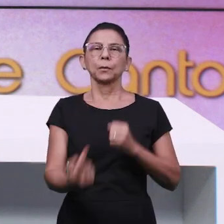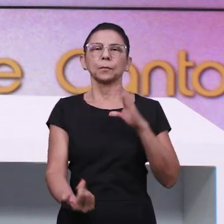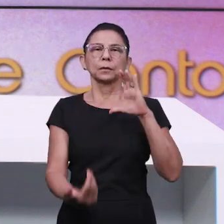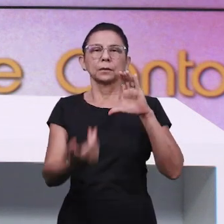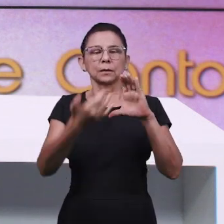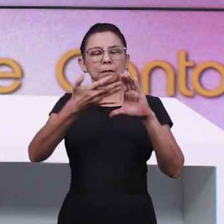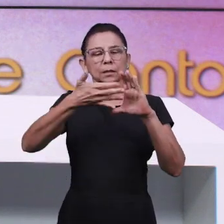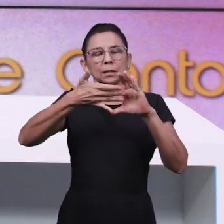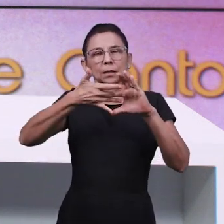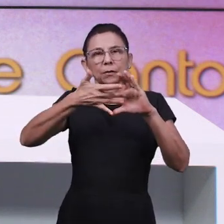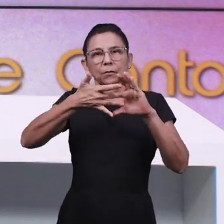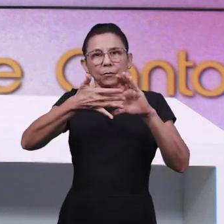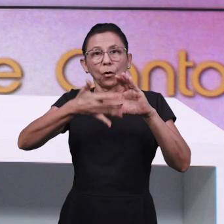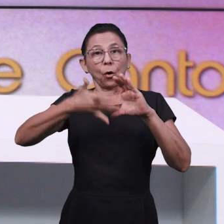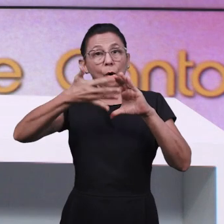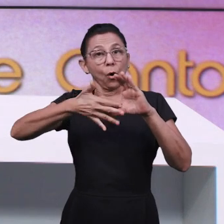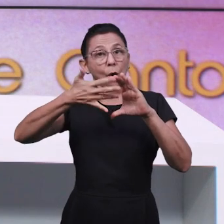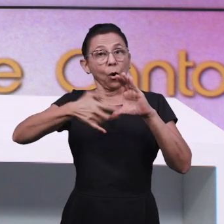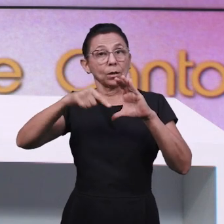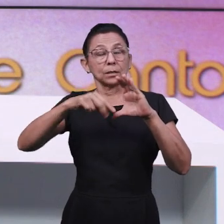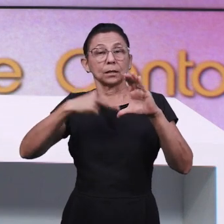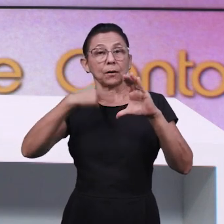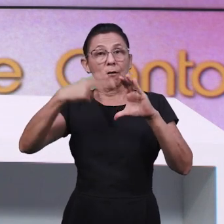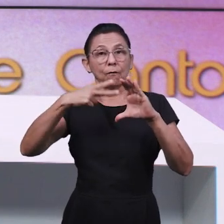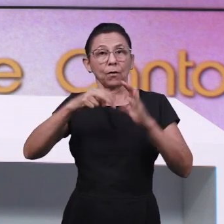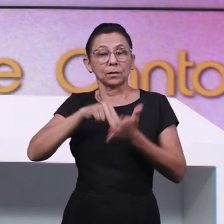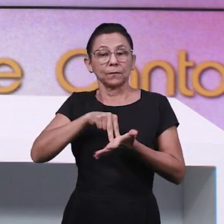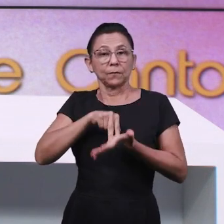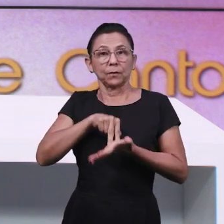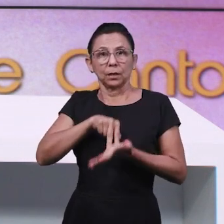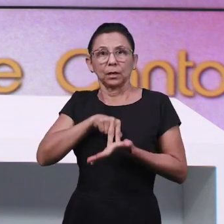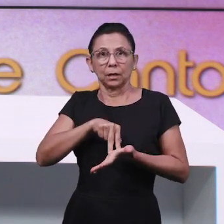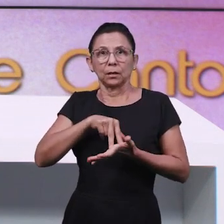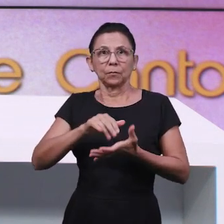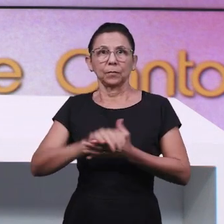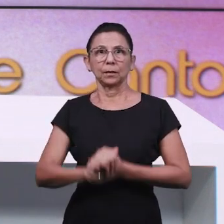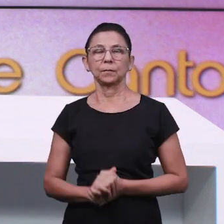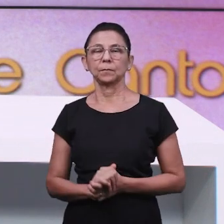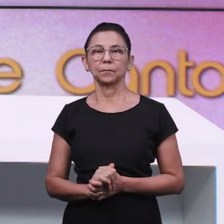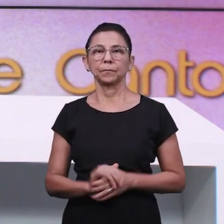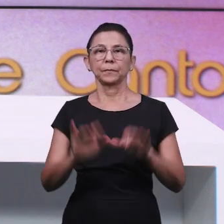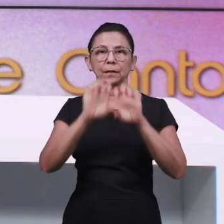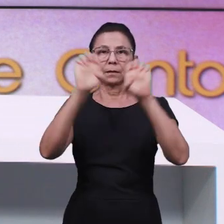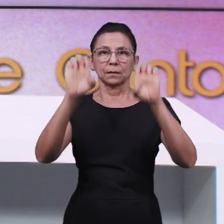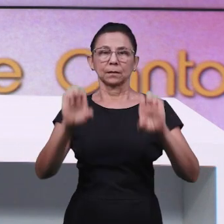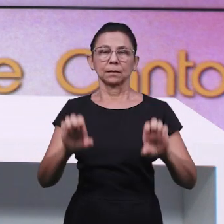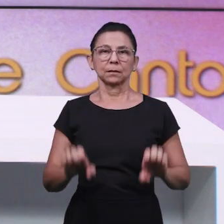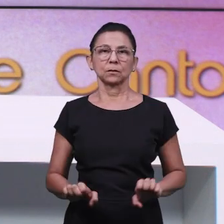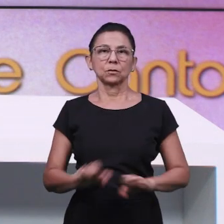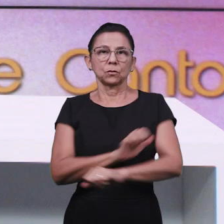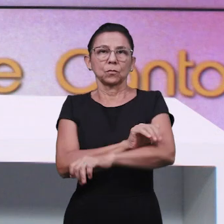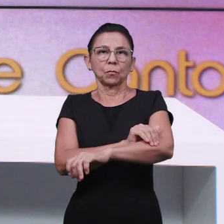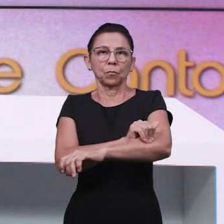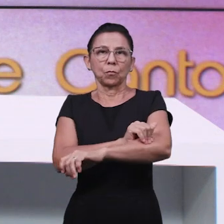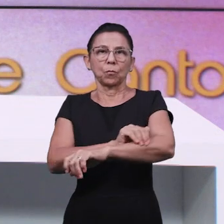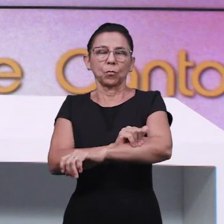vocais, tenha sustentação da musculatura respiratória. Essa estrutura de